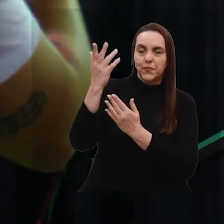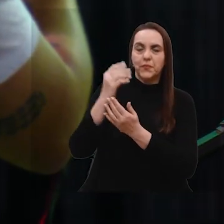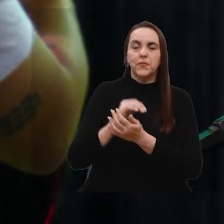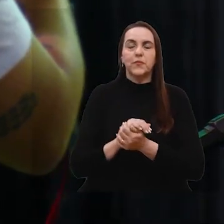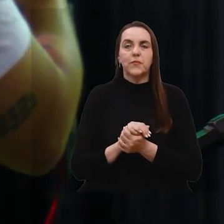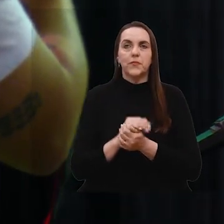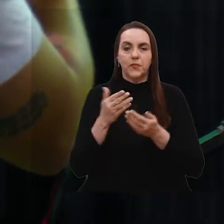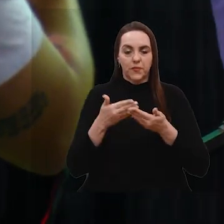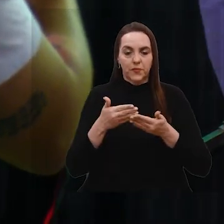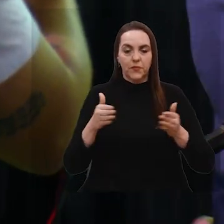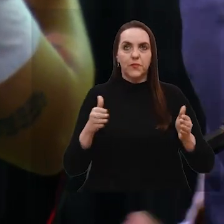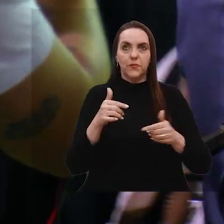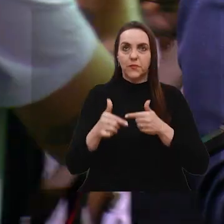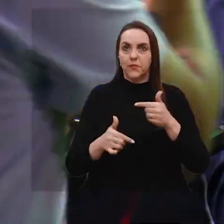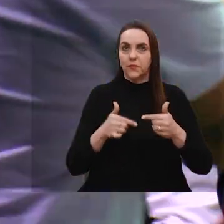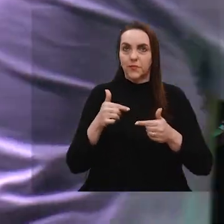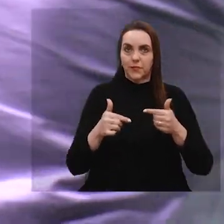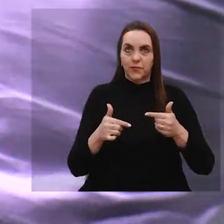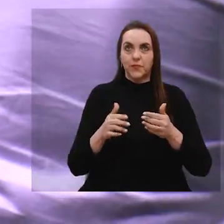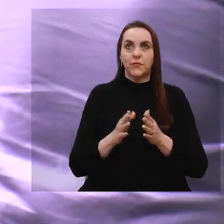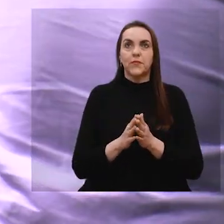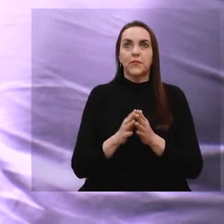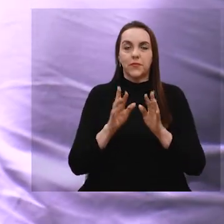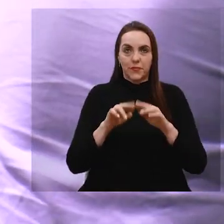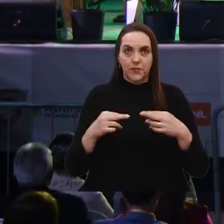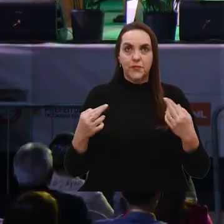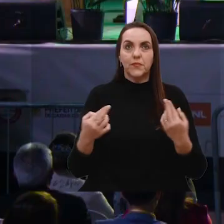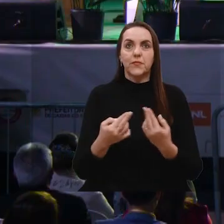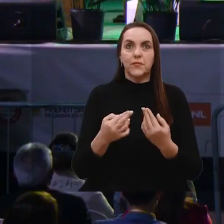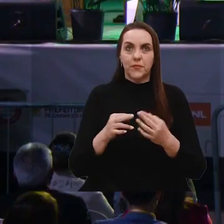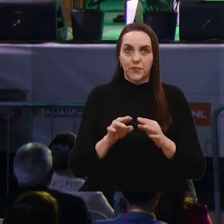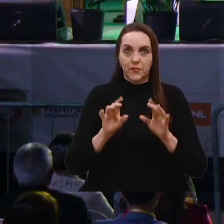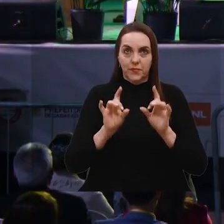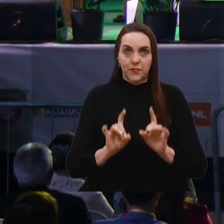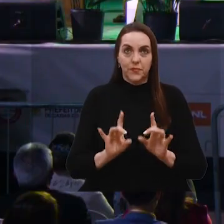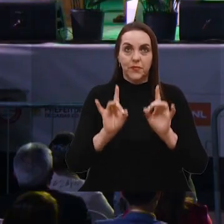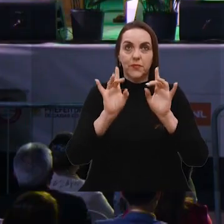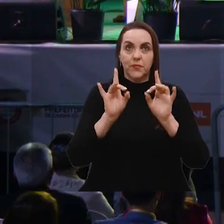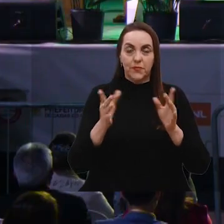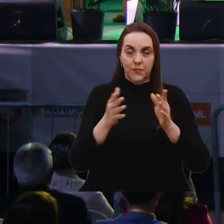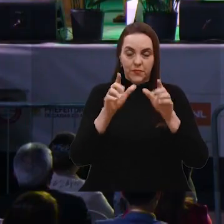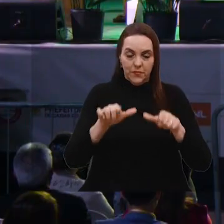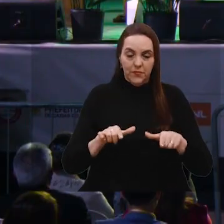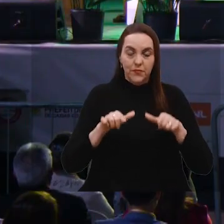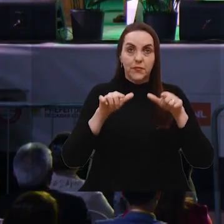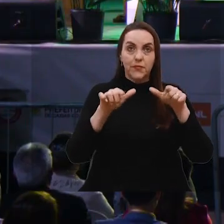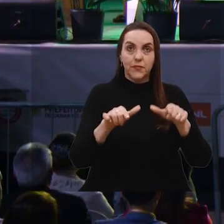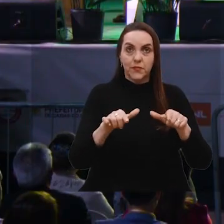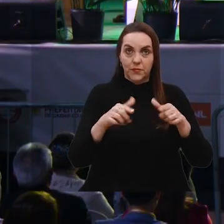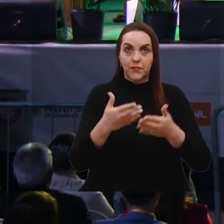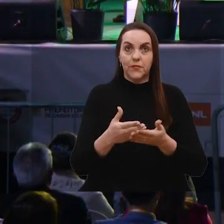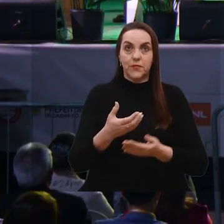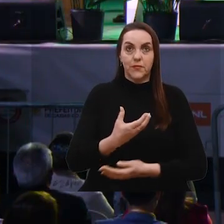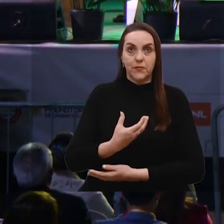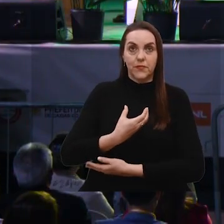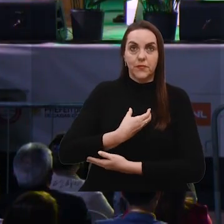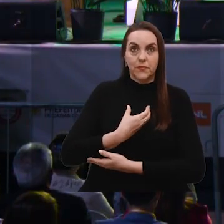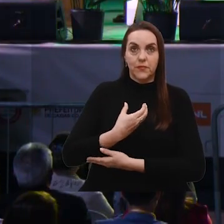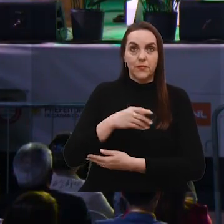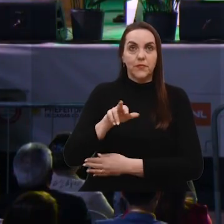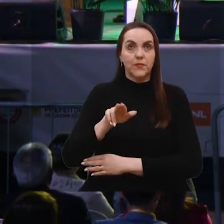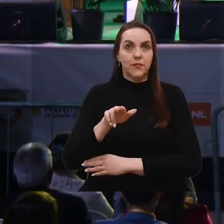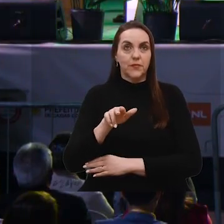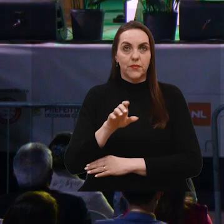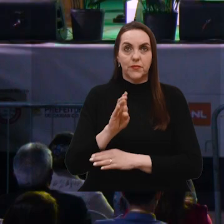Invocando a proteção de Deus, declaro abertos os trabalhos da presente sessão solene de outorga